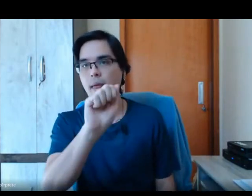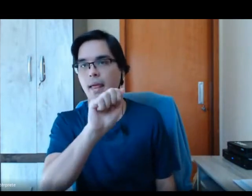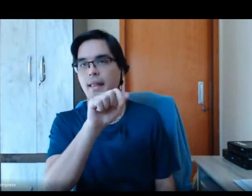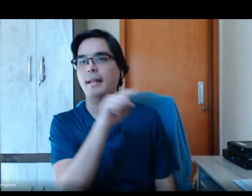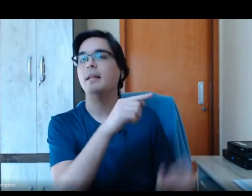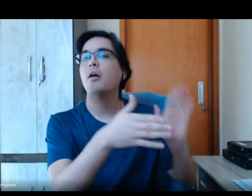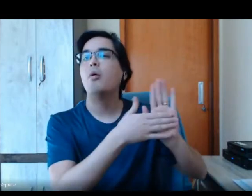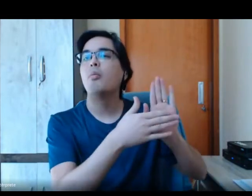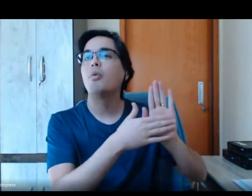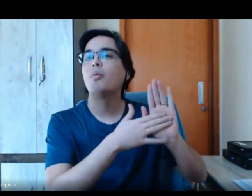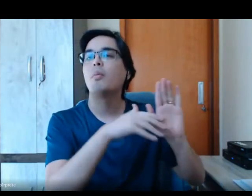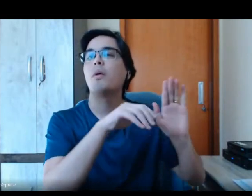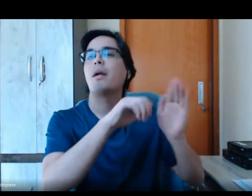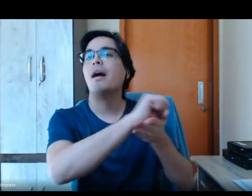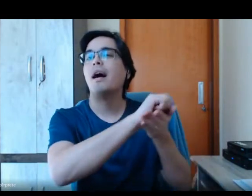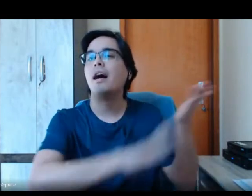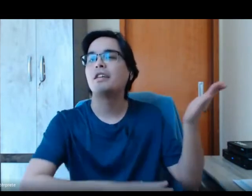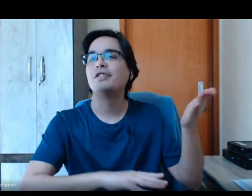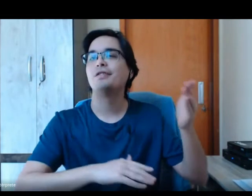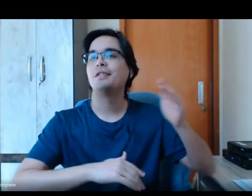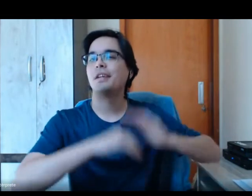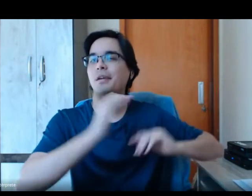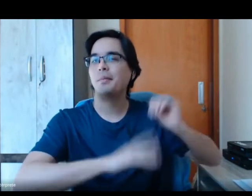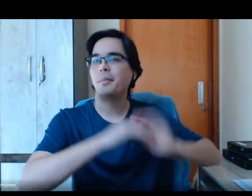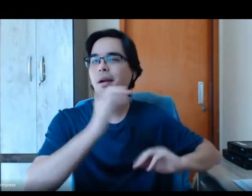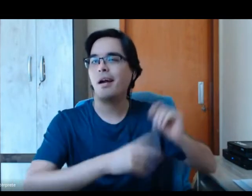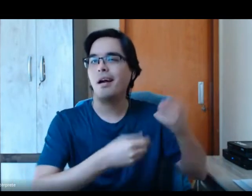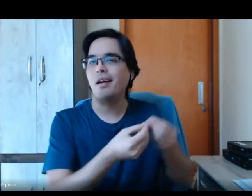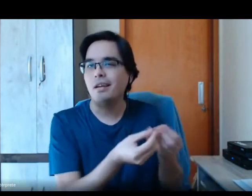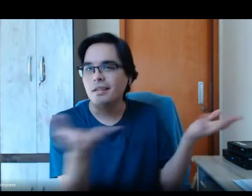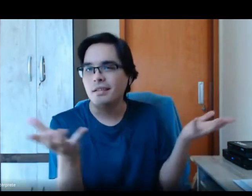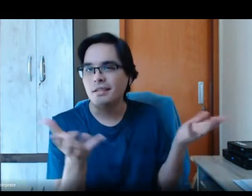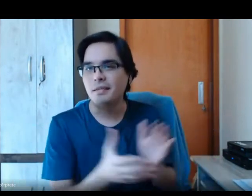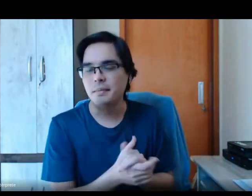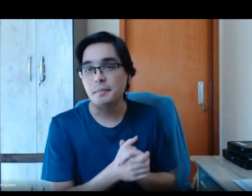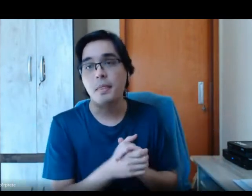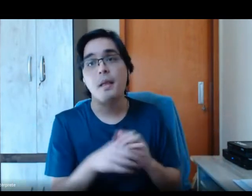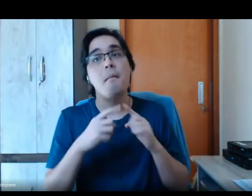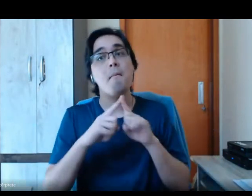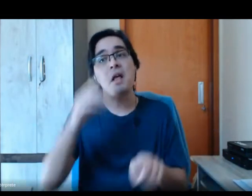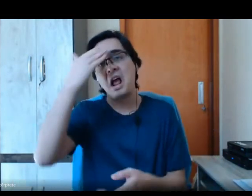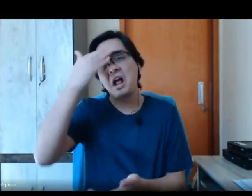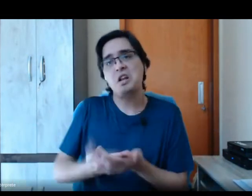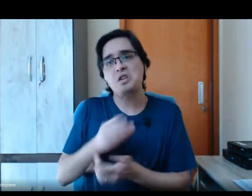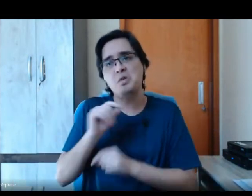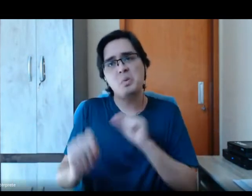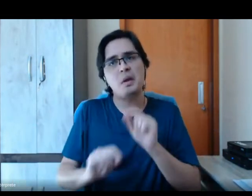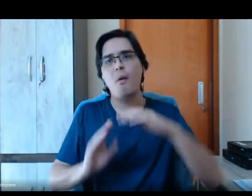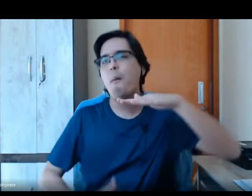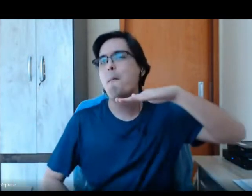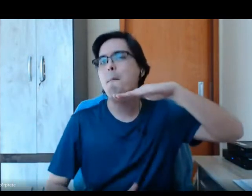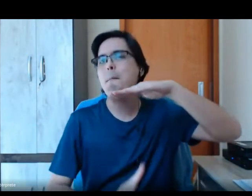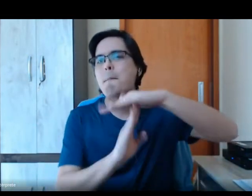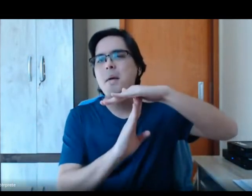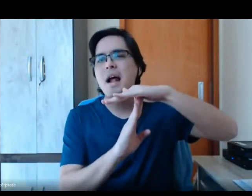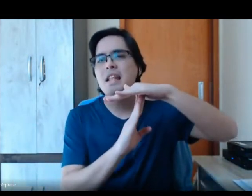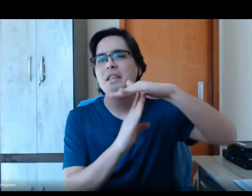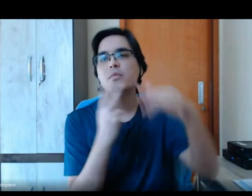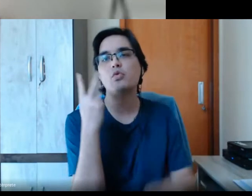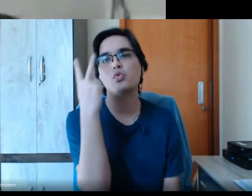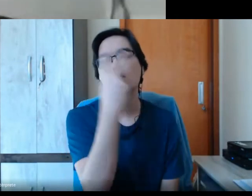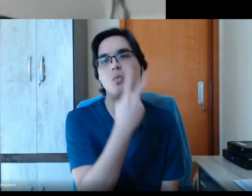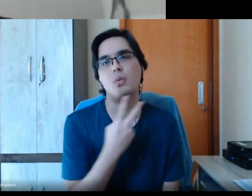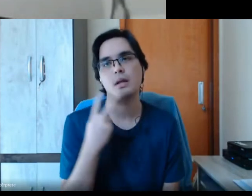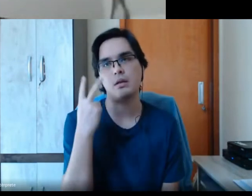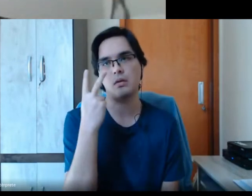que 40 minutos de apresentação única, assim, de um professor. Vamos pensar com base nas experiências que a gente tem, né?